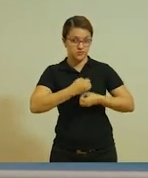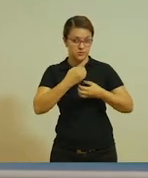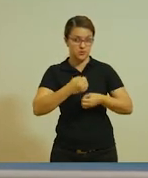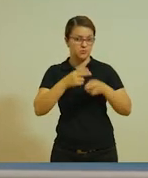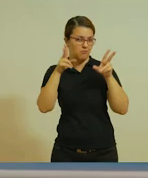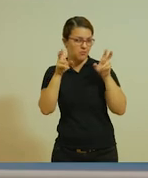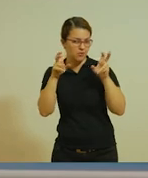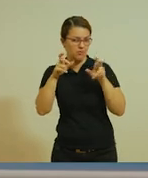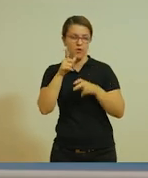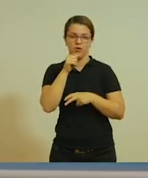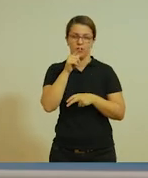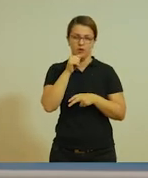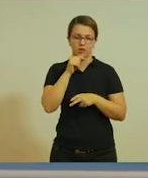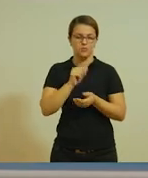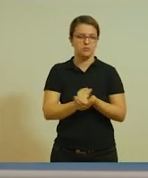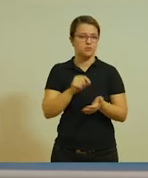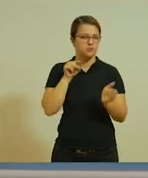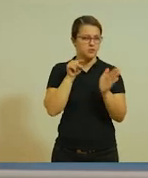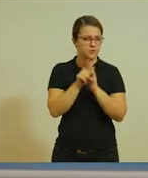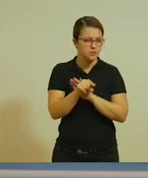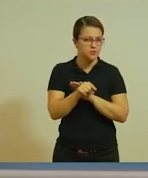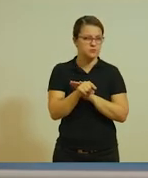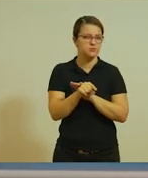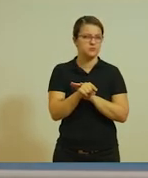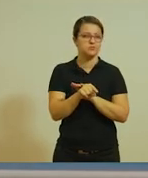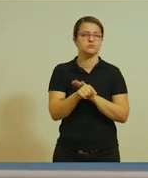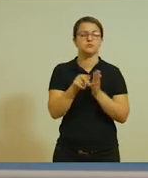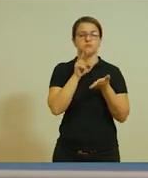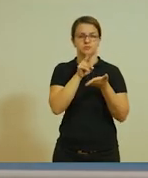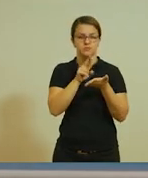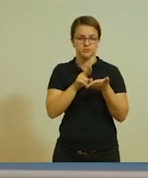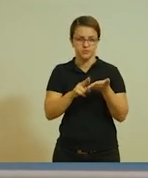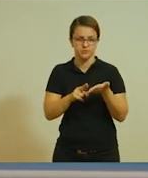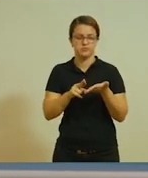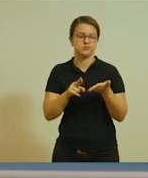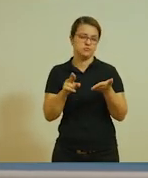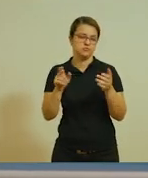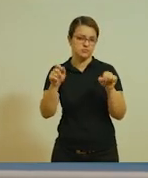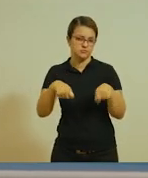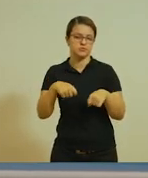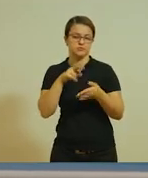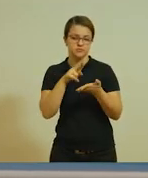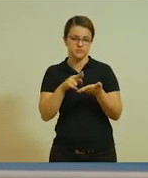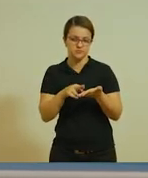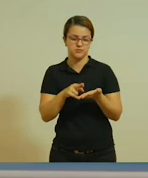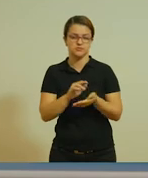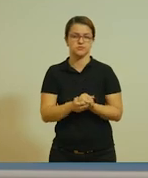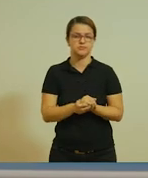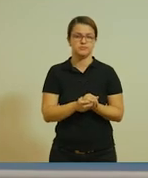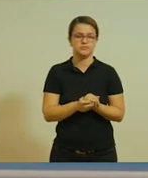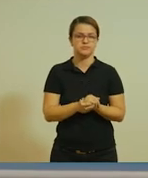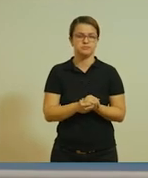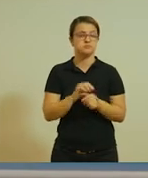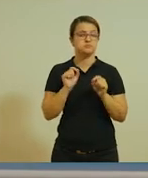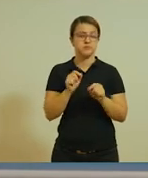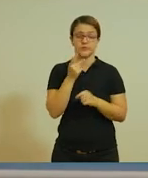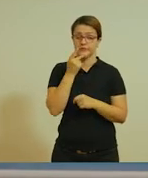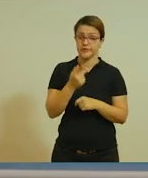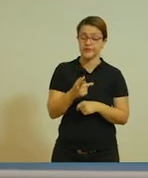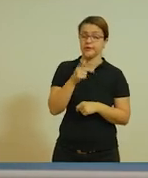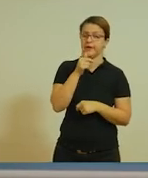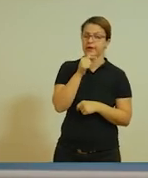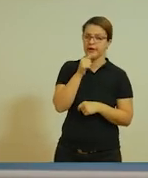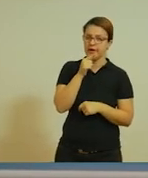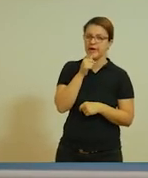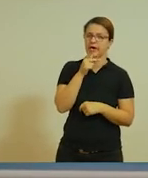água, tá? E algumas questões. É só fazer a leitura do texto que vocês conseguem responder as questões que estão lá. E como estamos falando, né,